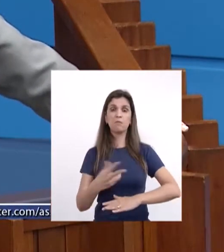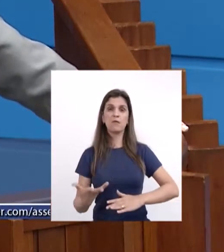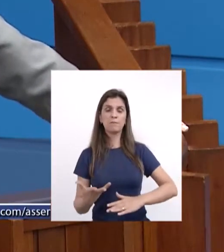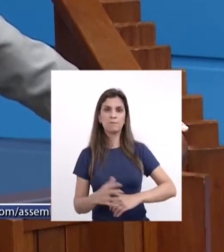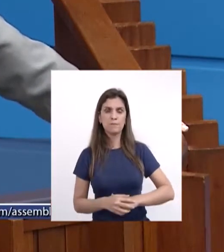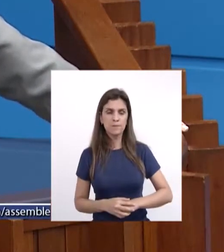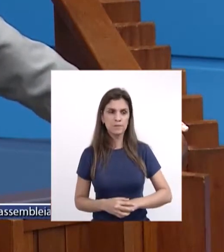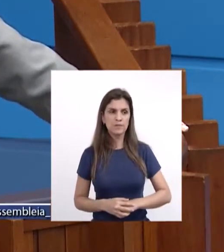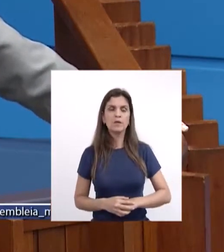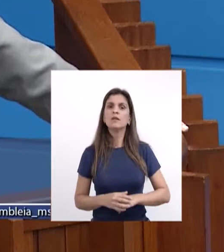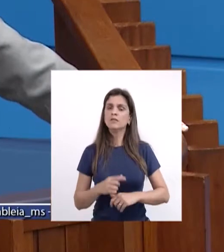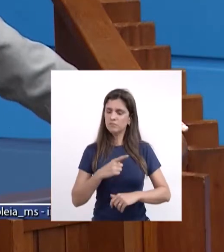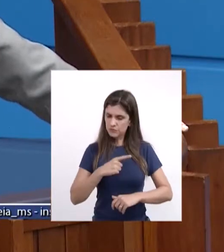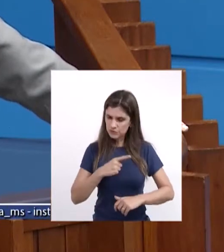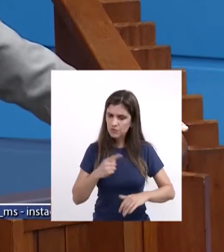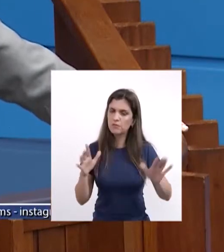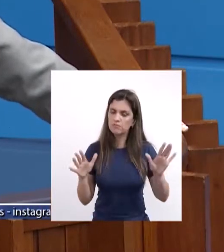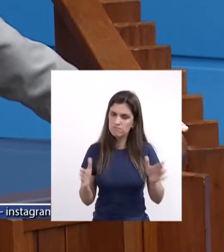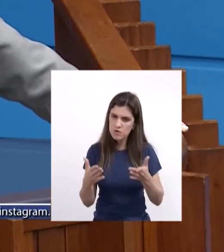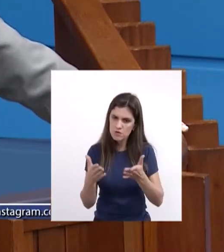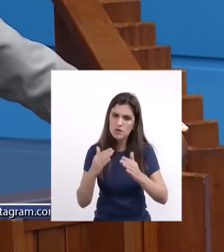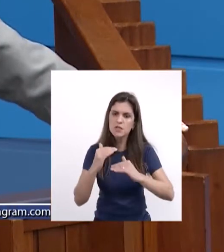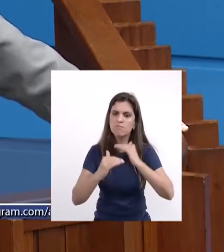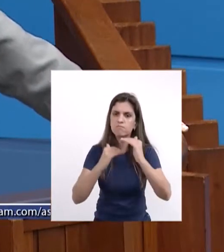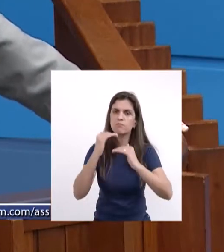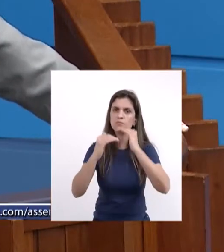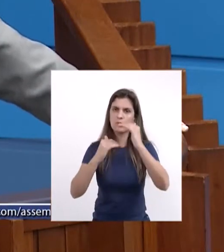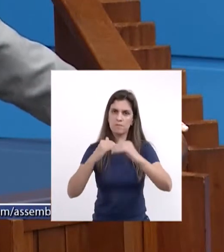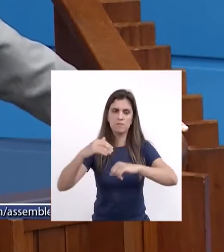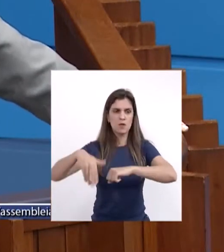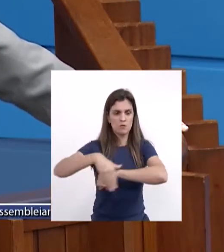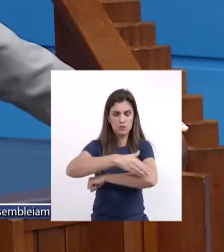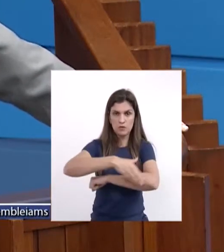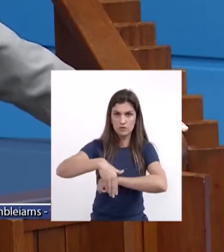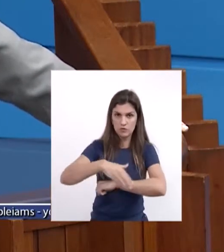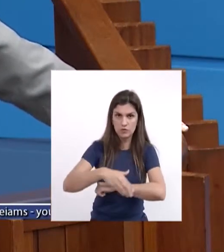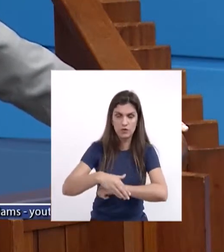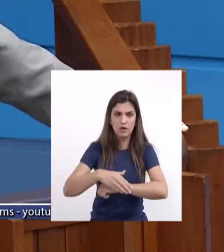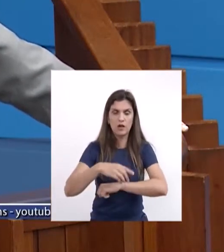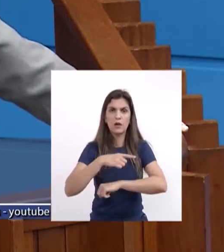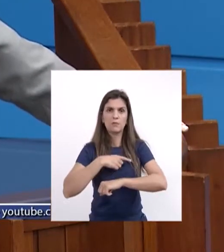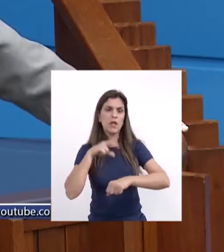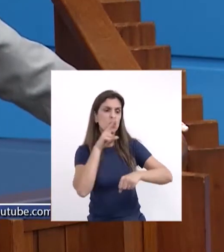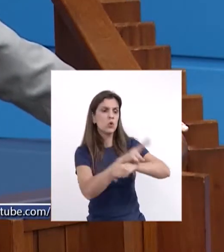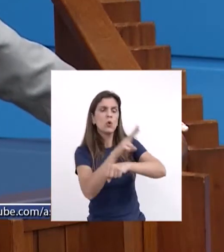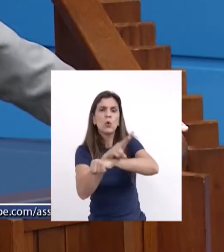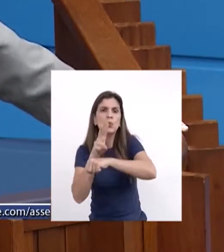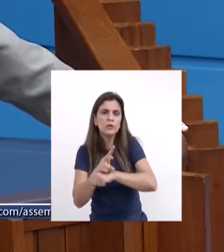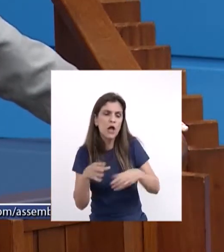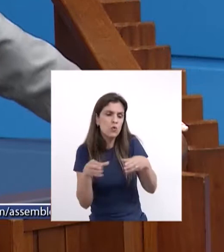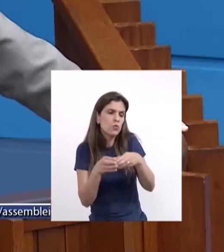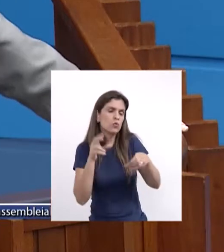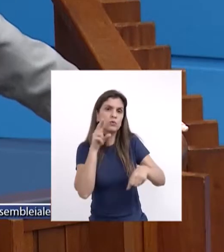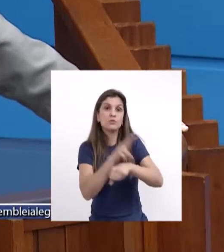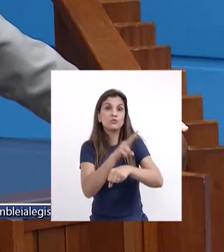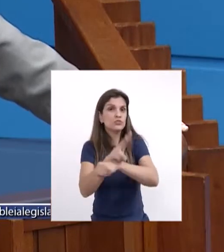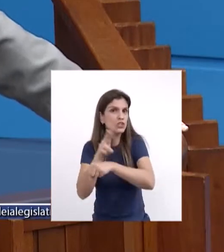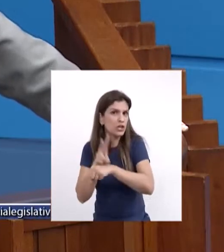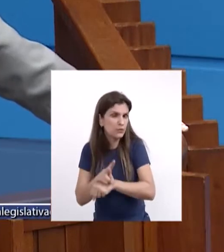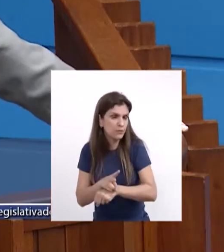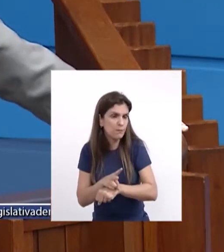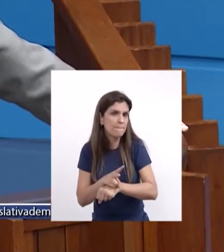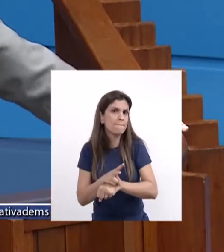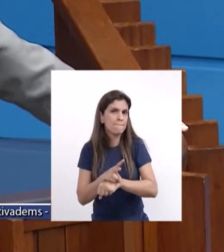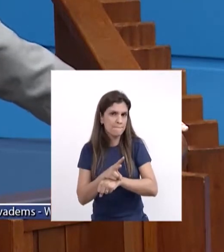nós tivemos melhoria na rodovia, nós temos os socorristas, nós temos as equipes